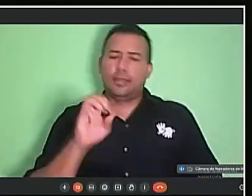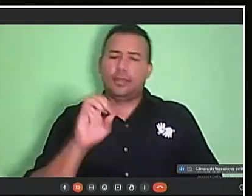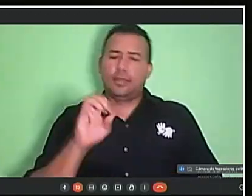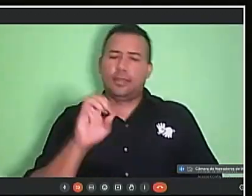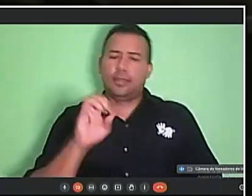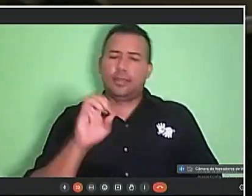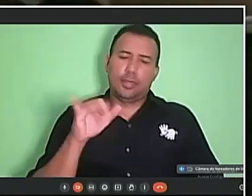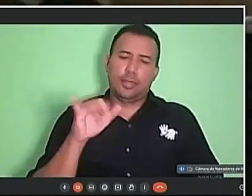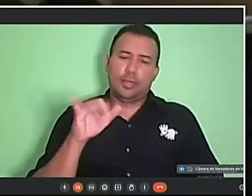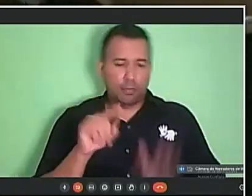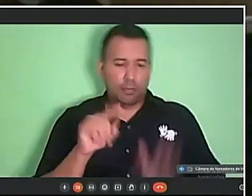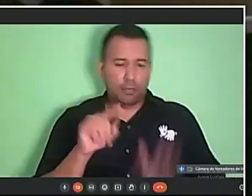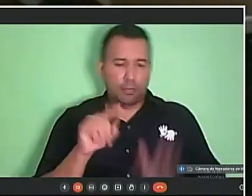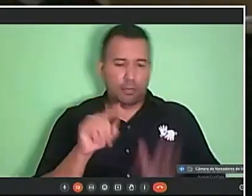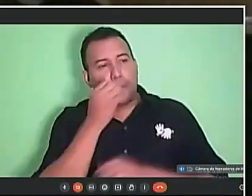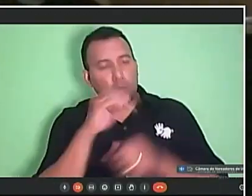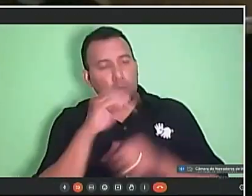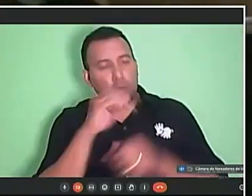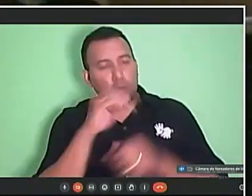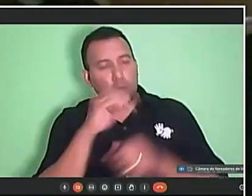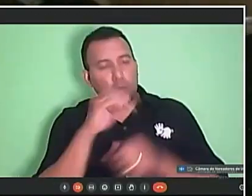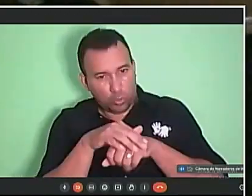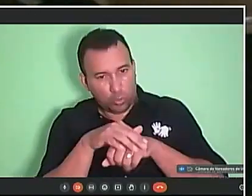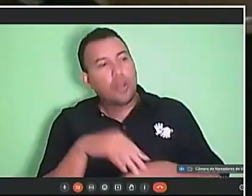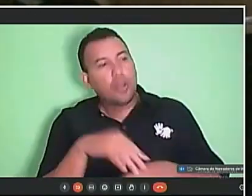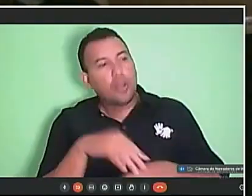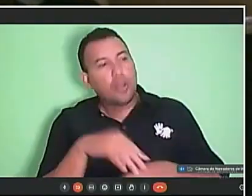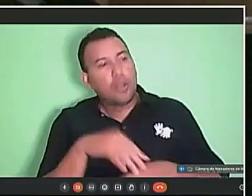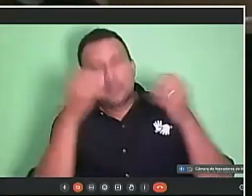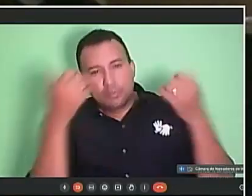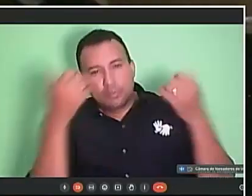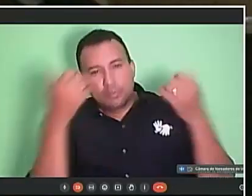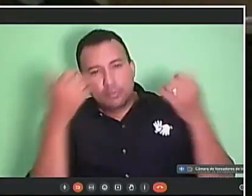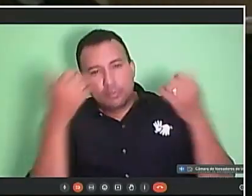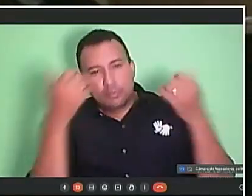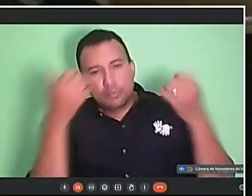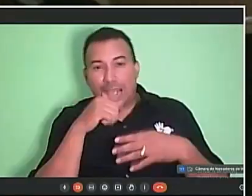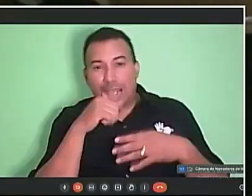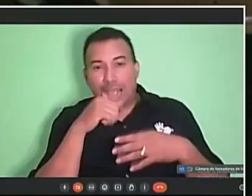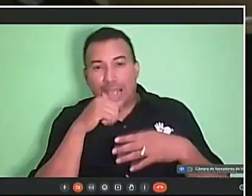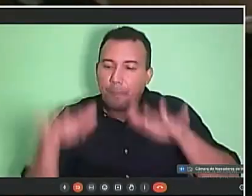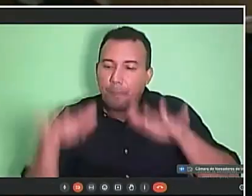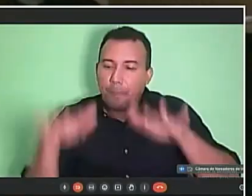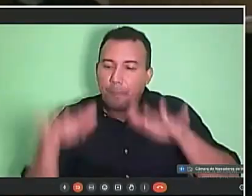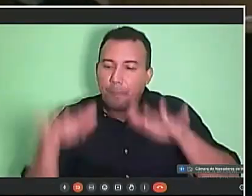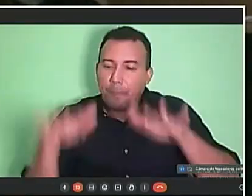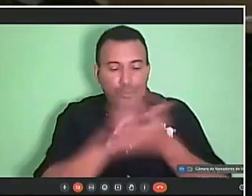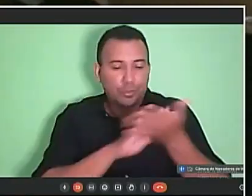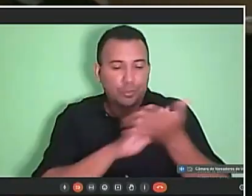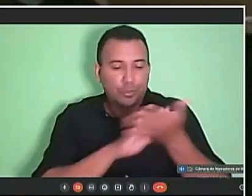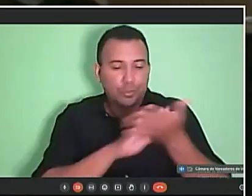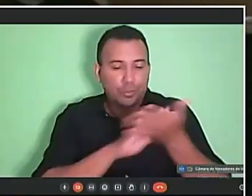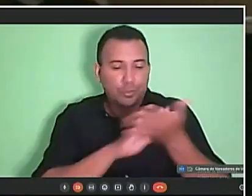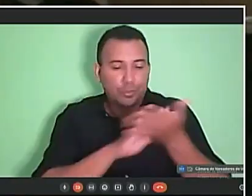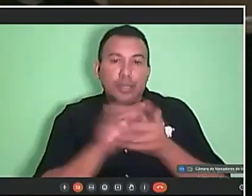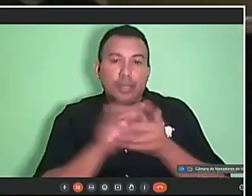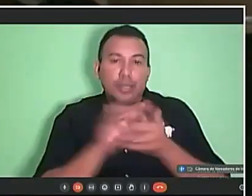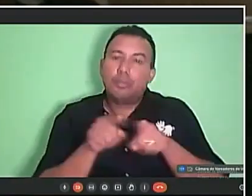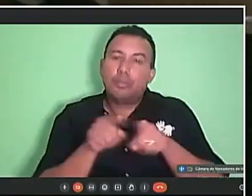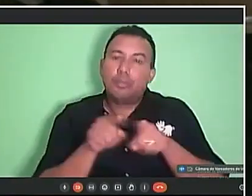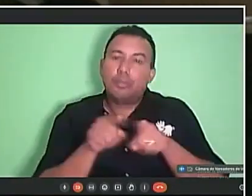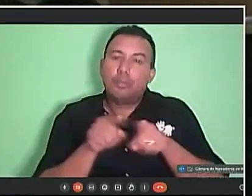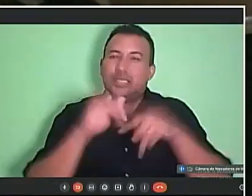Boa noite. Falam que o motivo das águas aqui nas nossas cidades não baixarem rapidamente e também a enchente ocorrer é